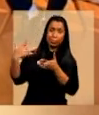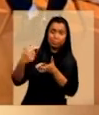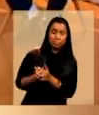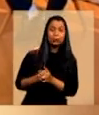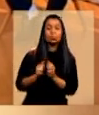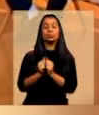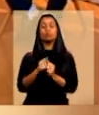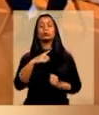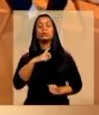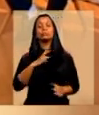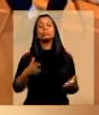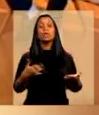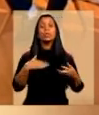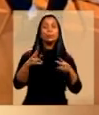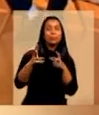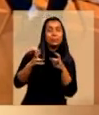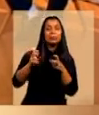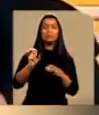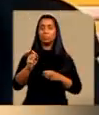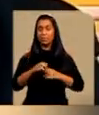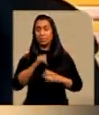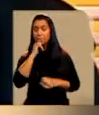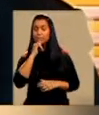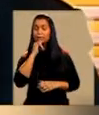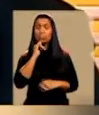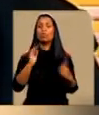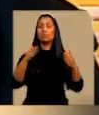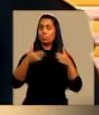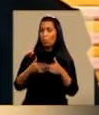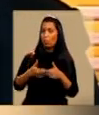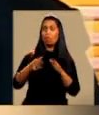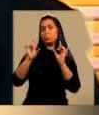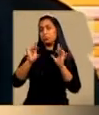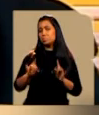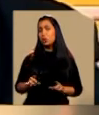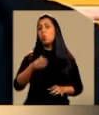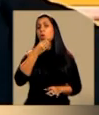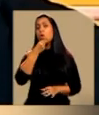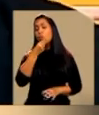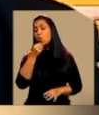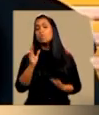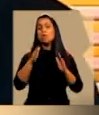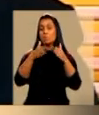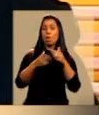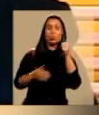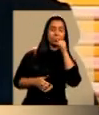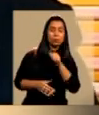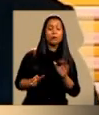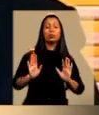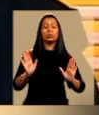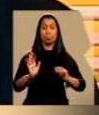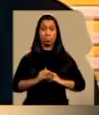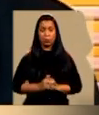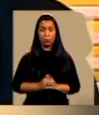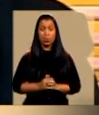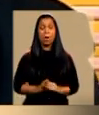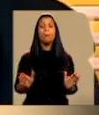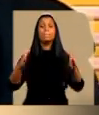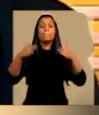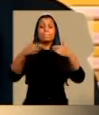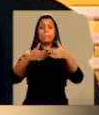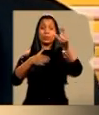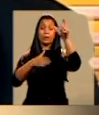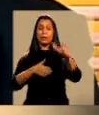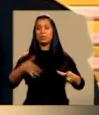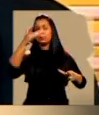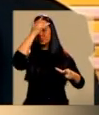bagagem, né? Exato. Né? Então, assim, eu vejo que, por exemplo, a prioridade não seria a prioridade do homem, a prioridade da mulher, mas qual é a prioridade